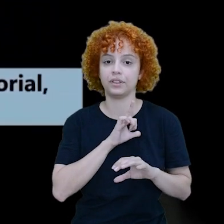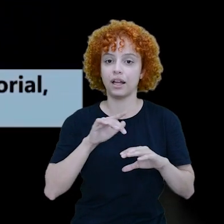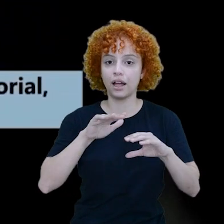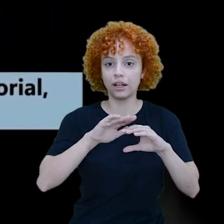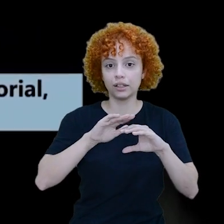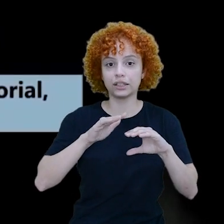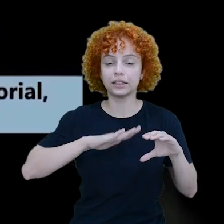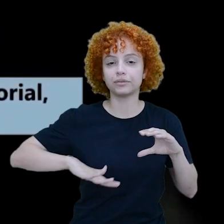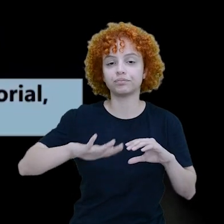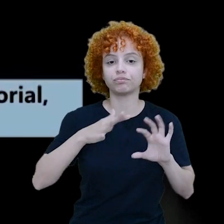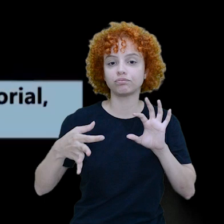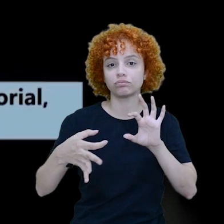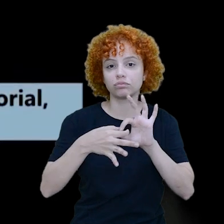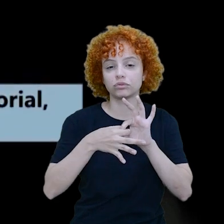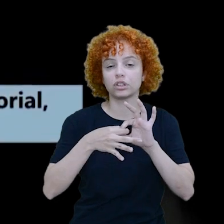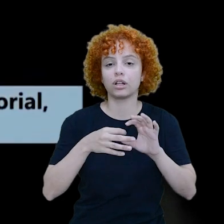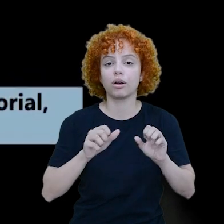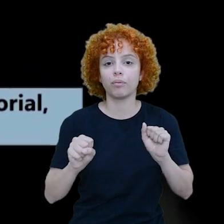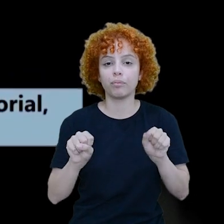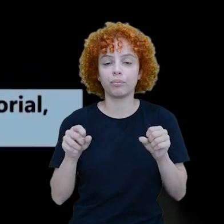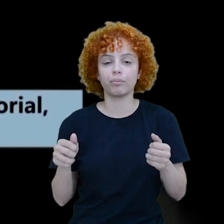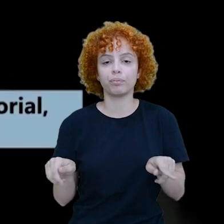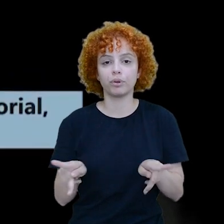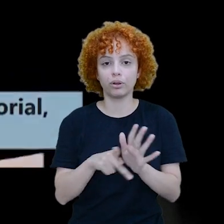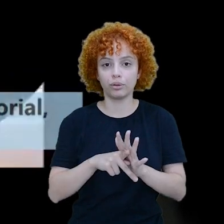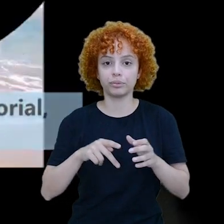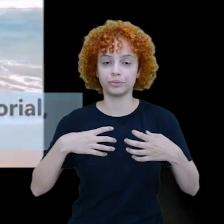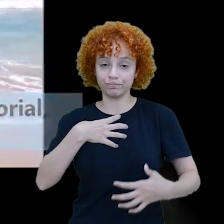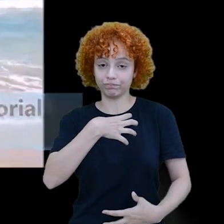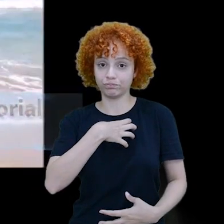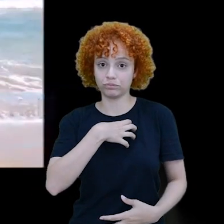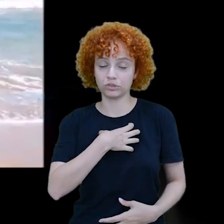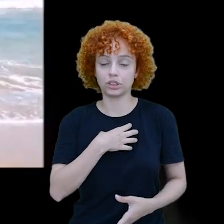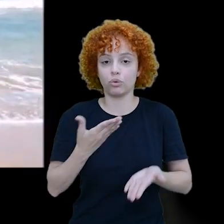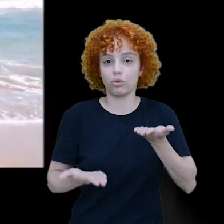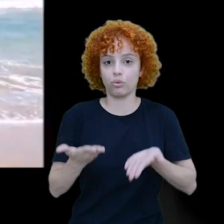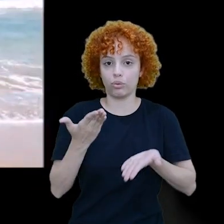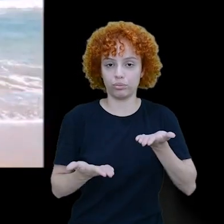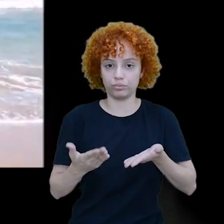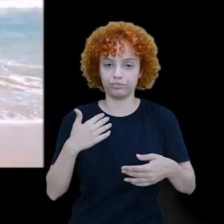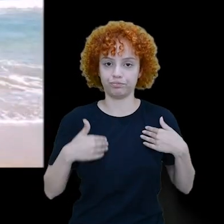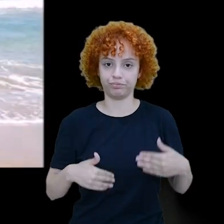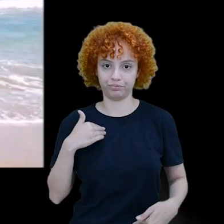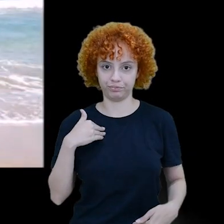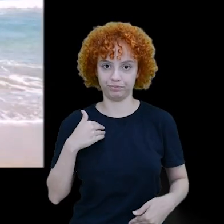ter um papel na integração somatosensorial, vestibular e motora.